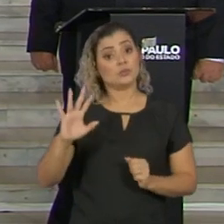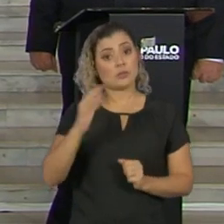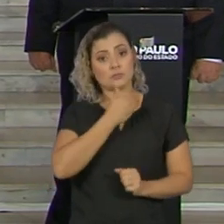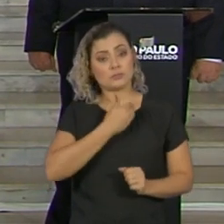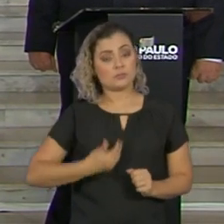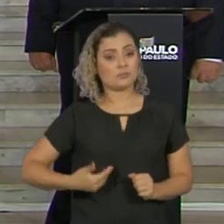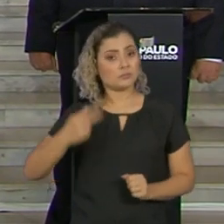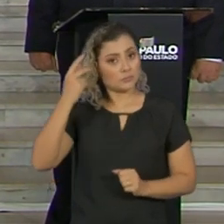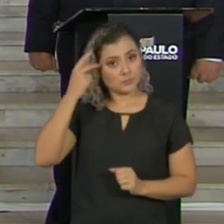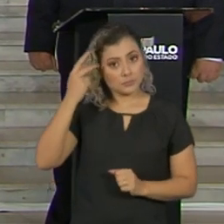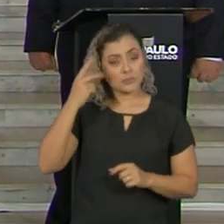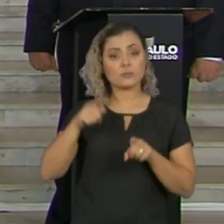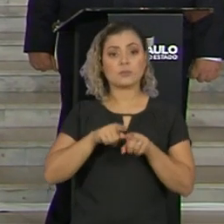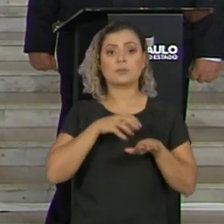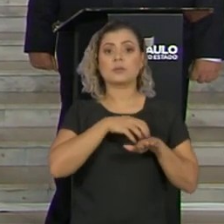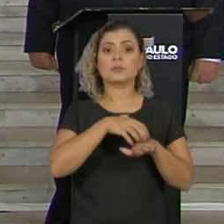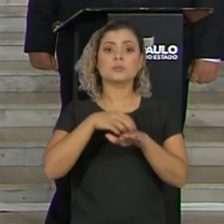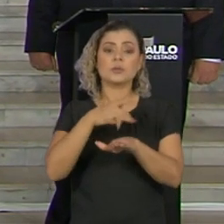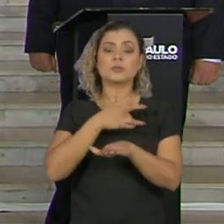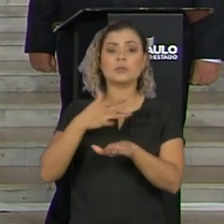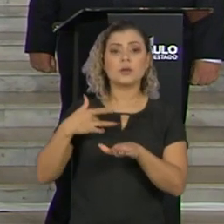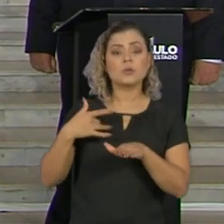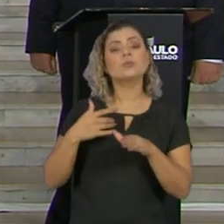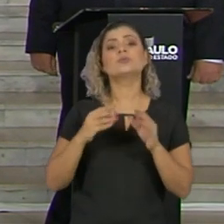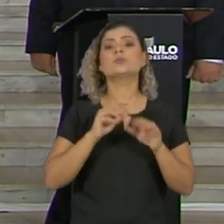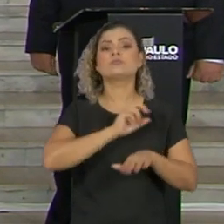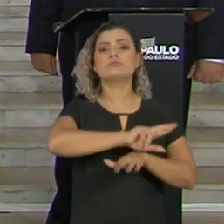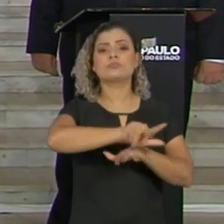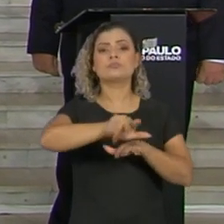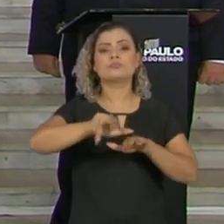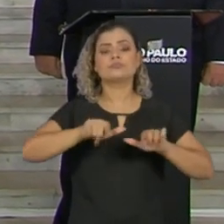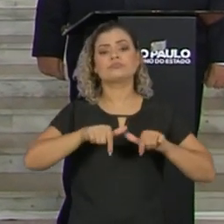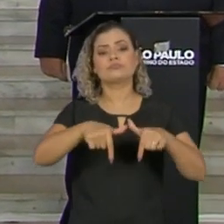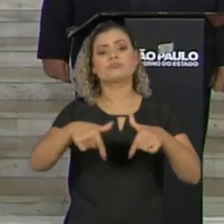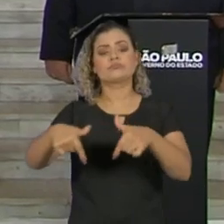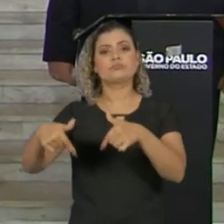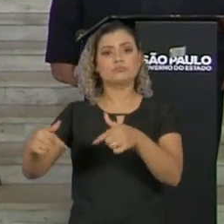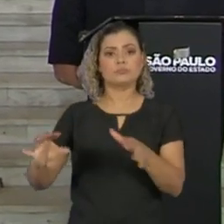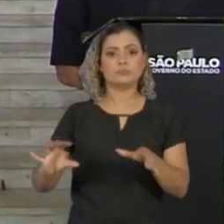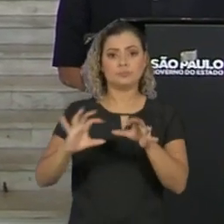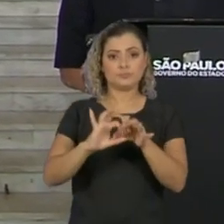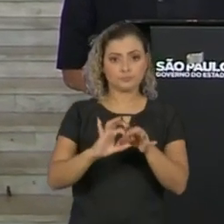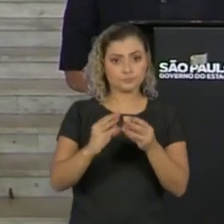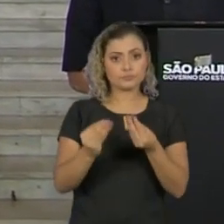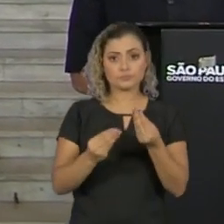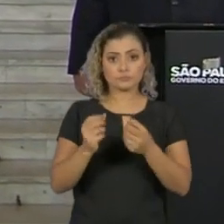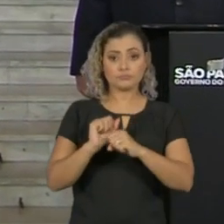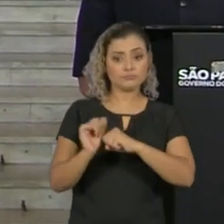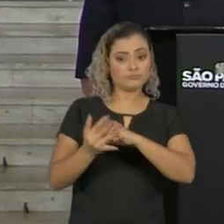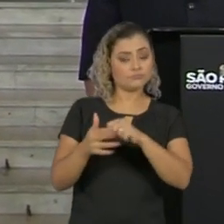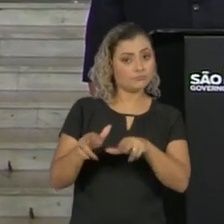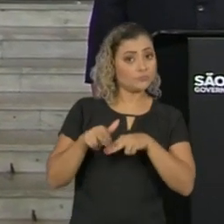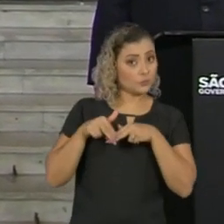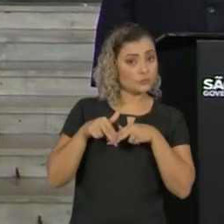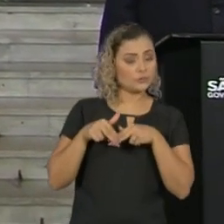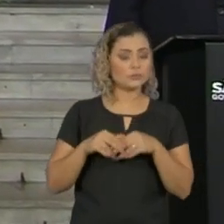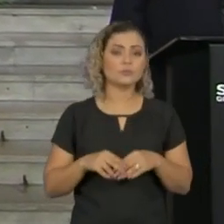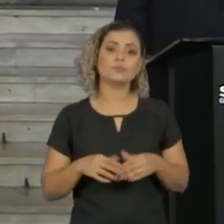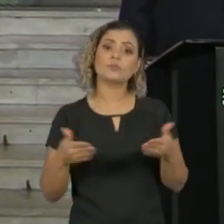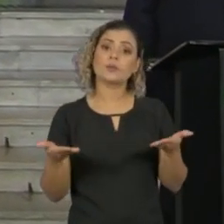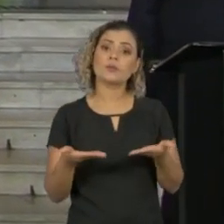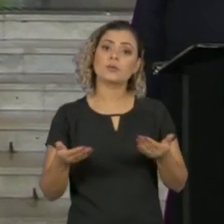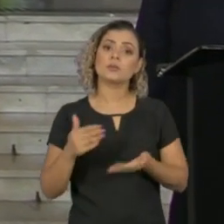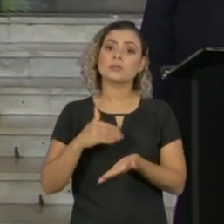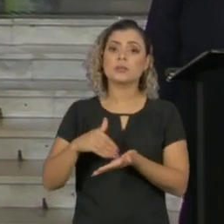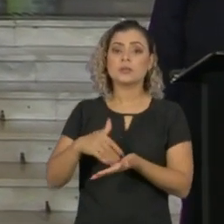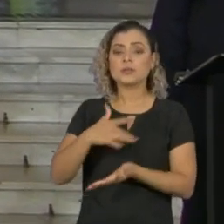da saúde, na área do transporte, mobilidade e outras medidas vinculadas à crise do coronavírus. Também ao nosso lado o